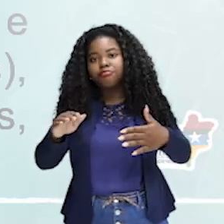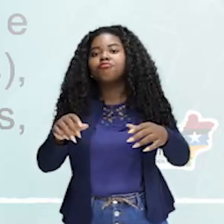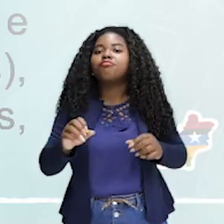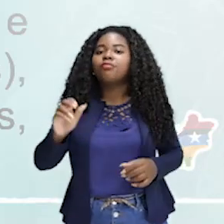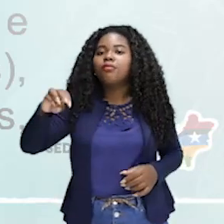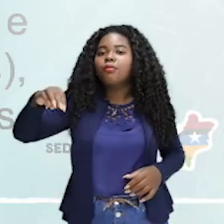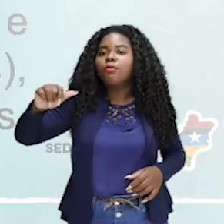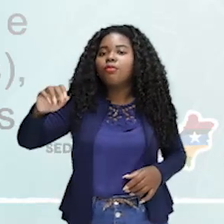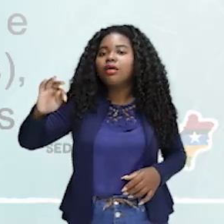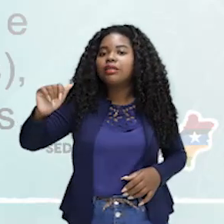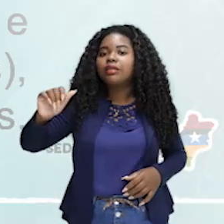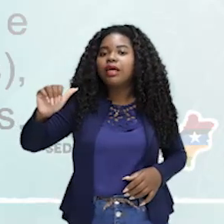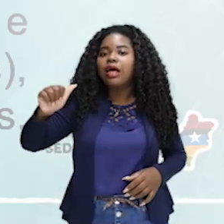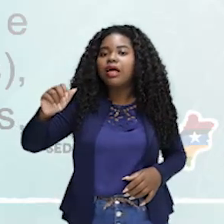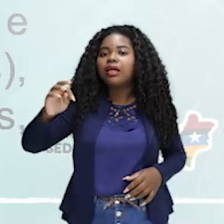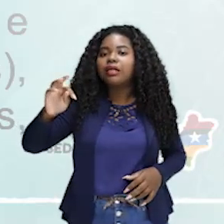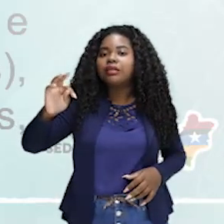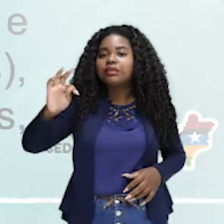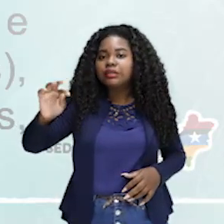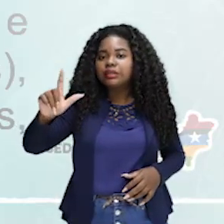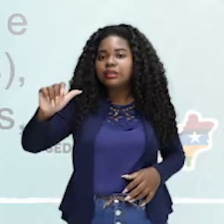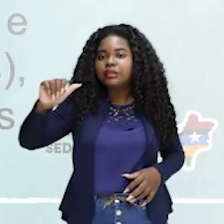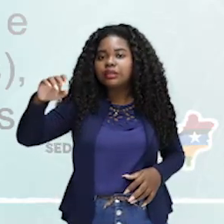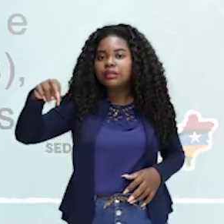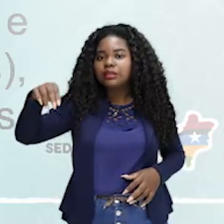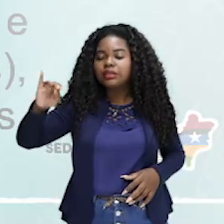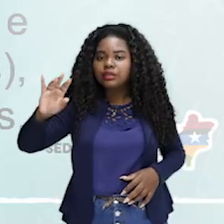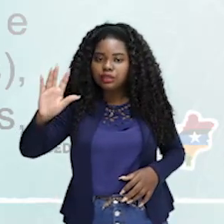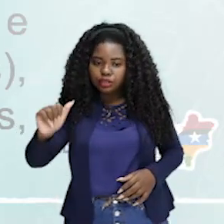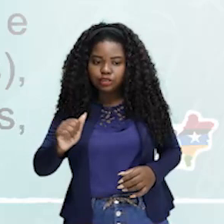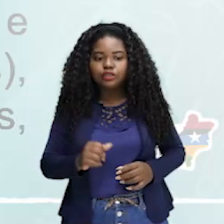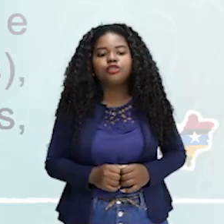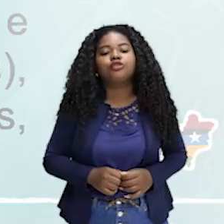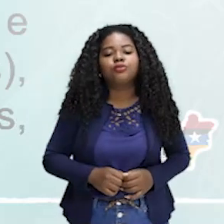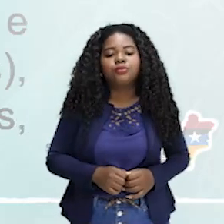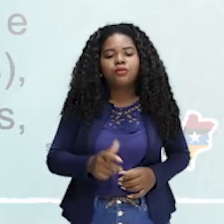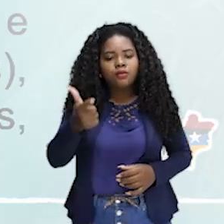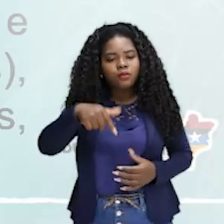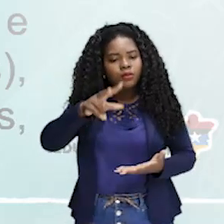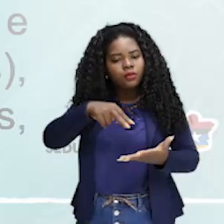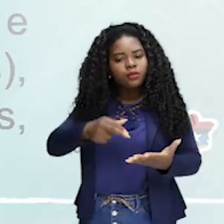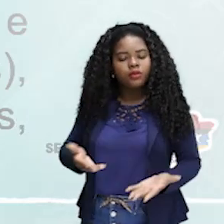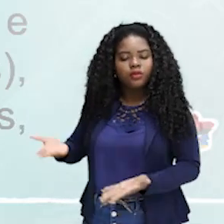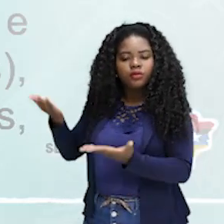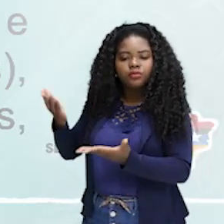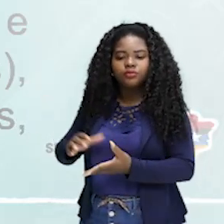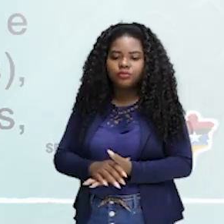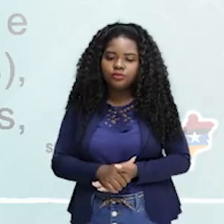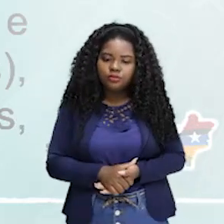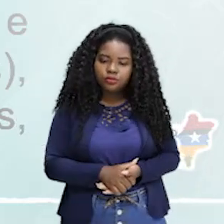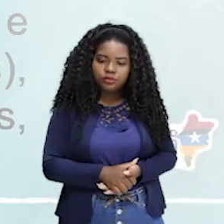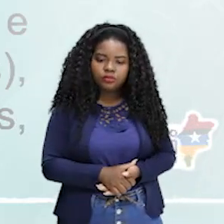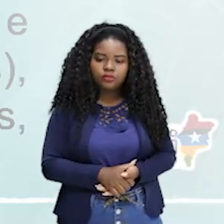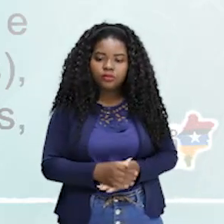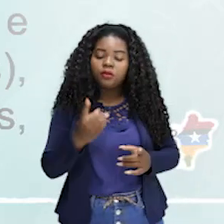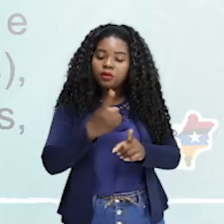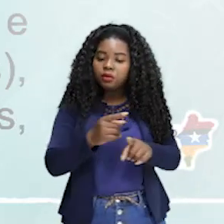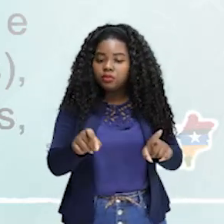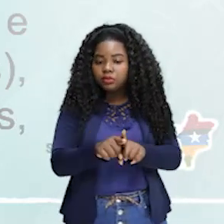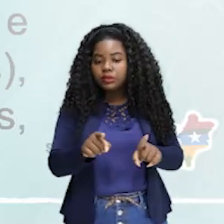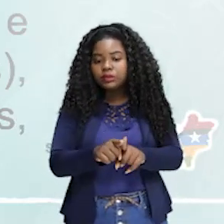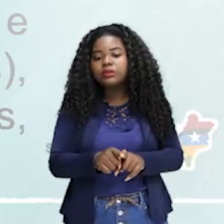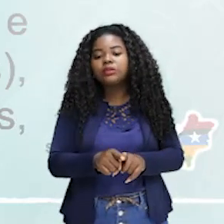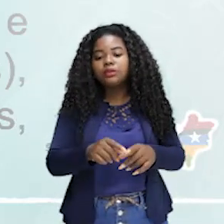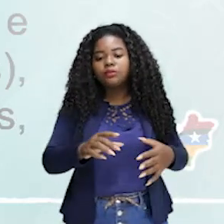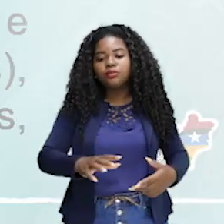zonas tropicais, próximas à linha do Equador, em regiões de clima quente, com elevado índice pluviométrico. A gente vai encontrar, né, na América